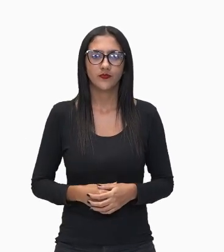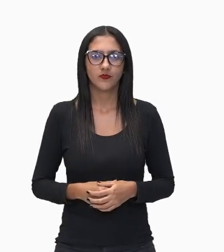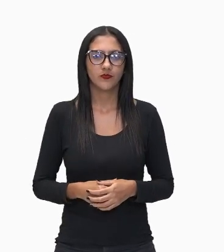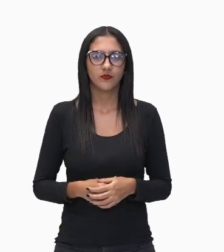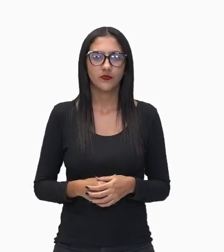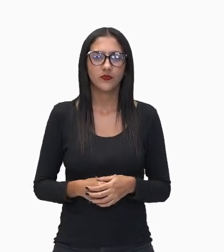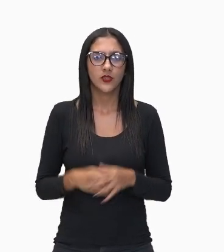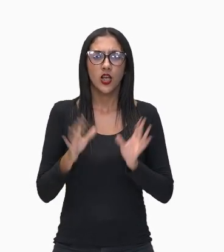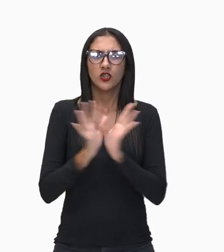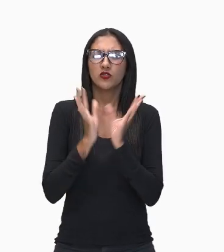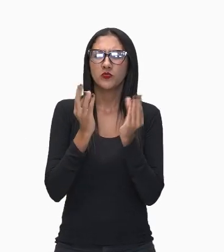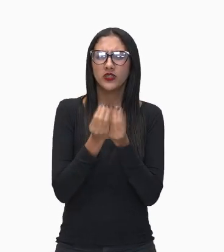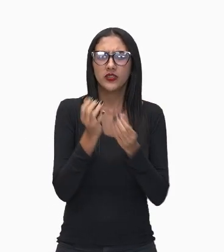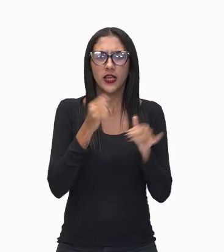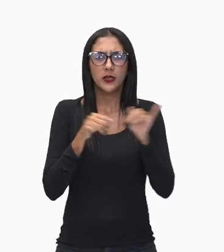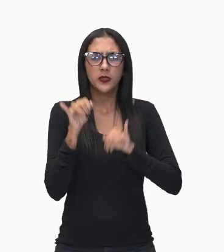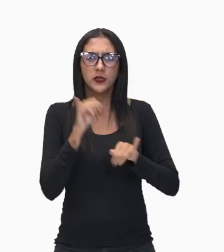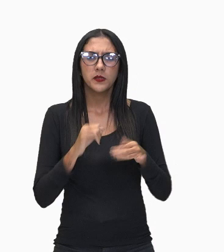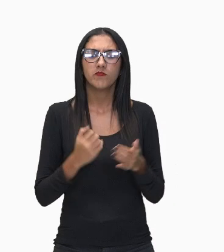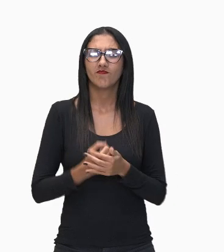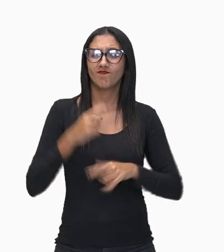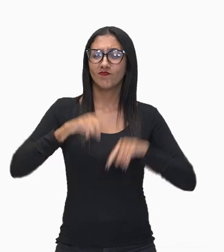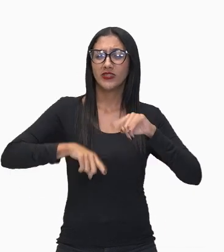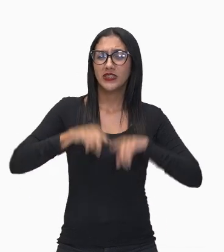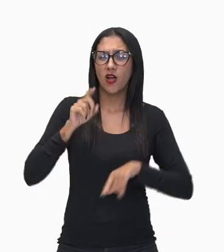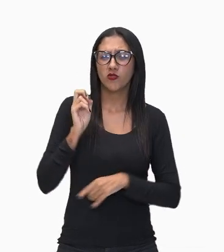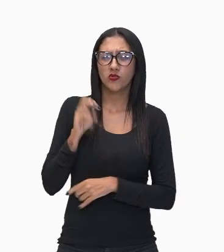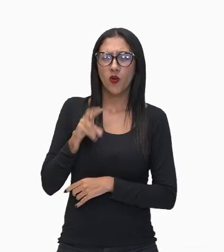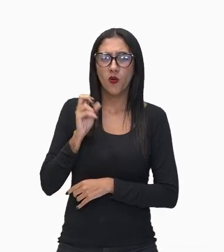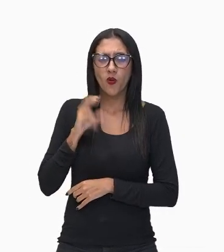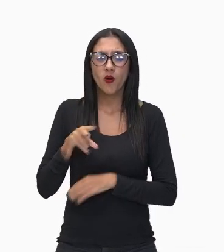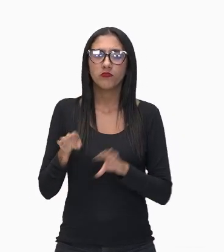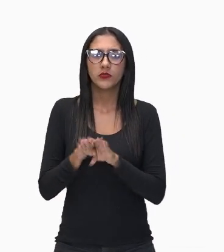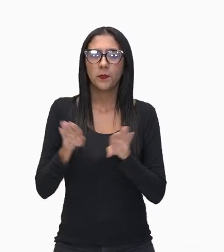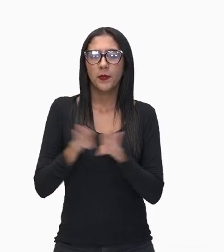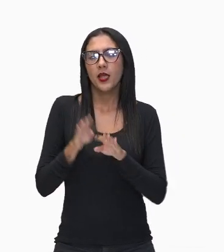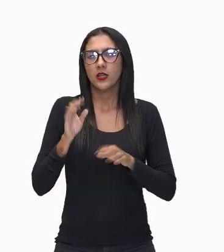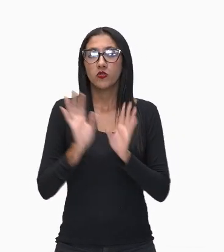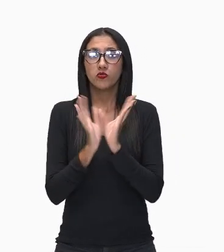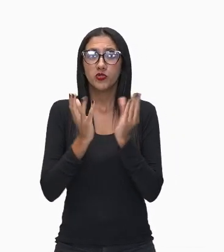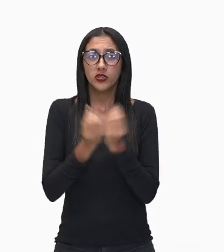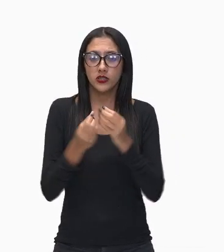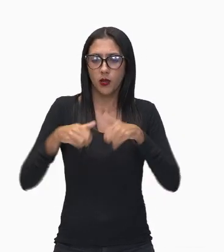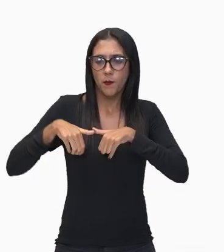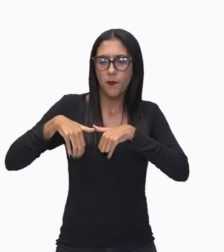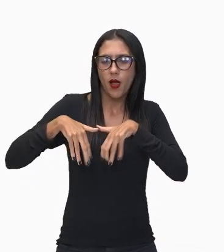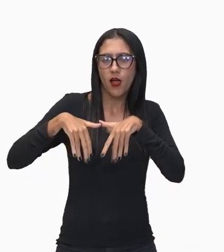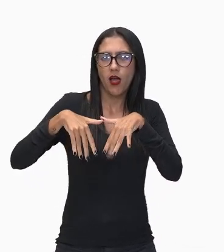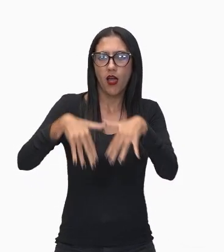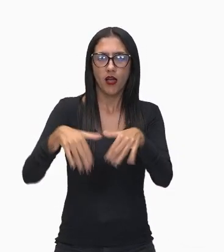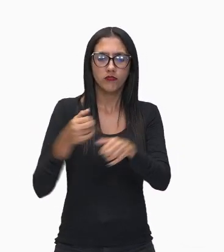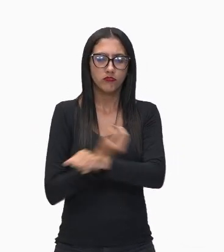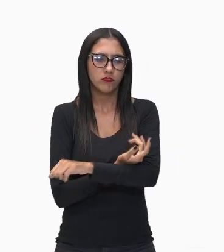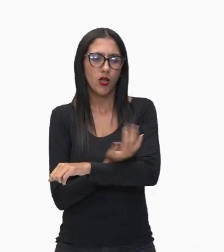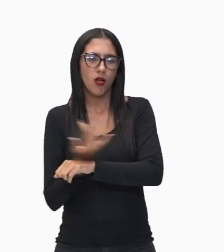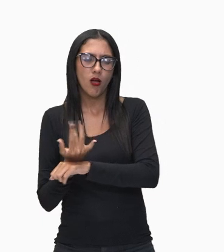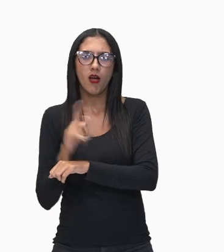substâncias químicas, materiais pesados, fertilizantes, né, da agricultura, eles são